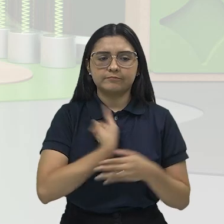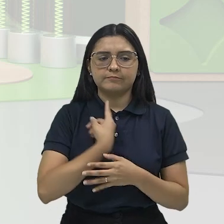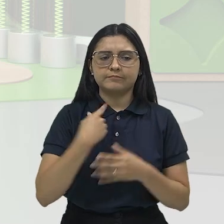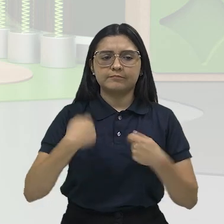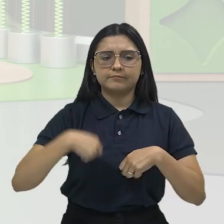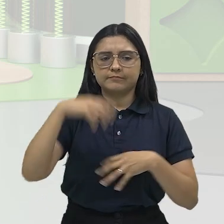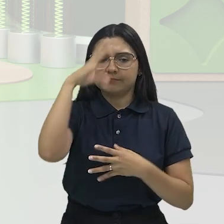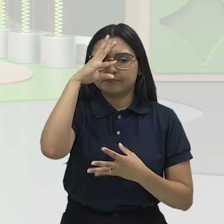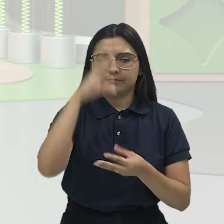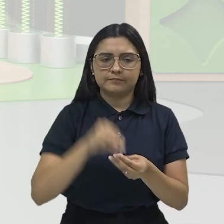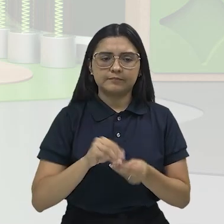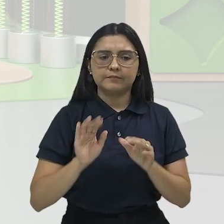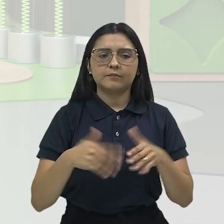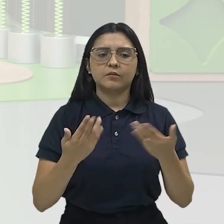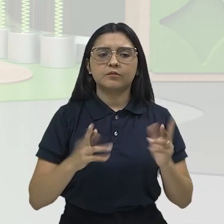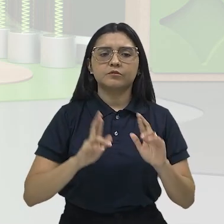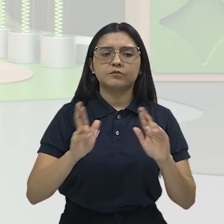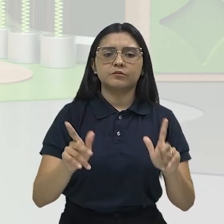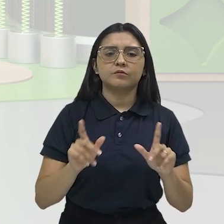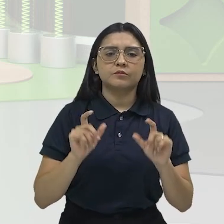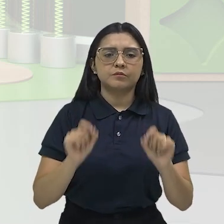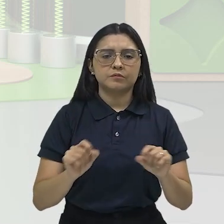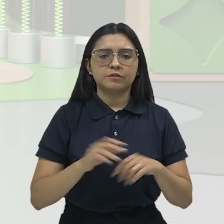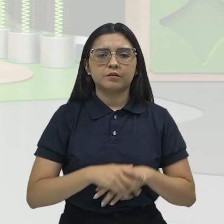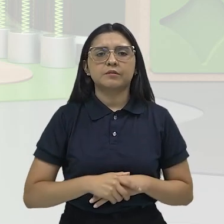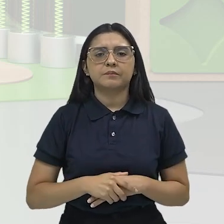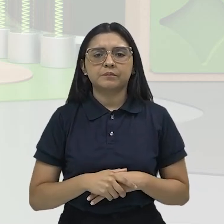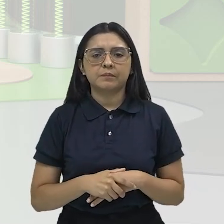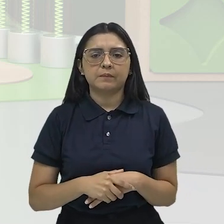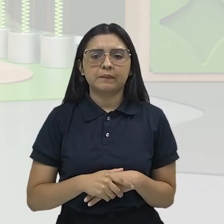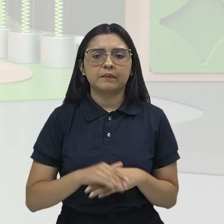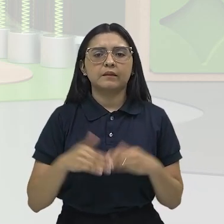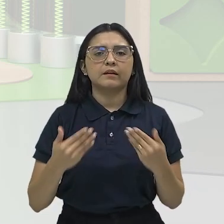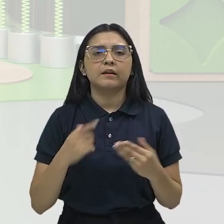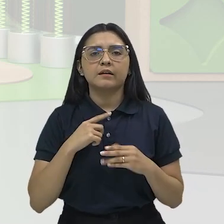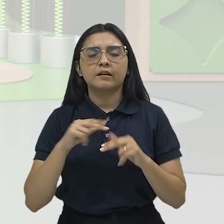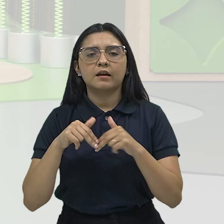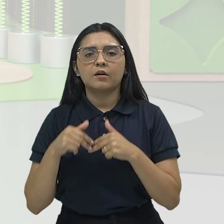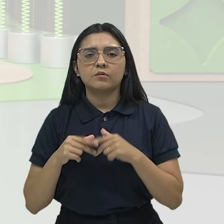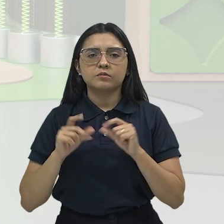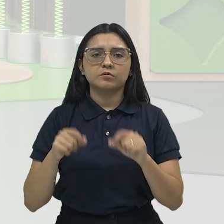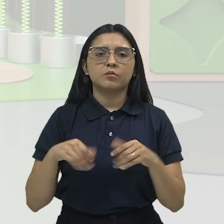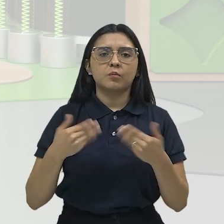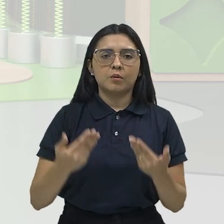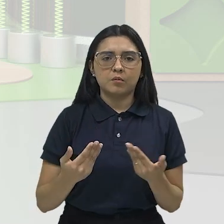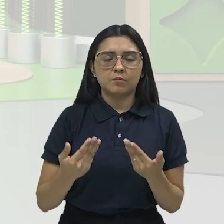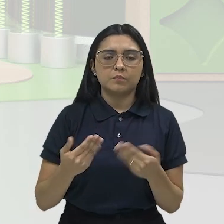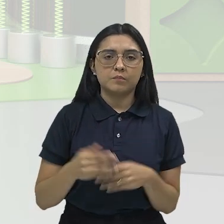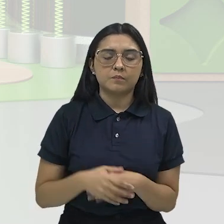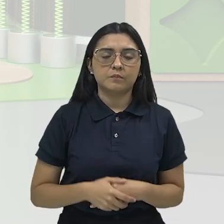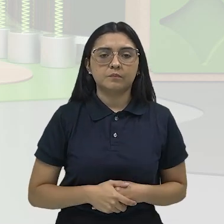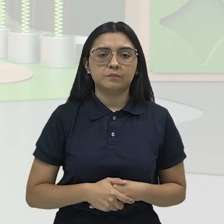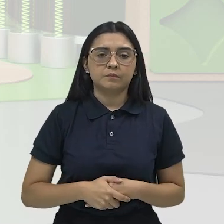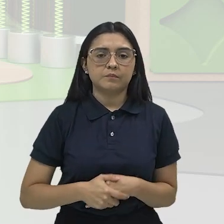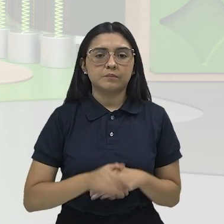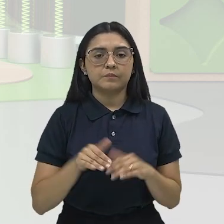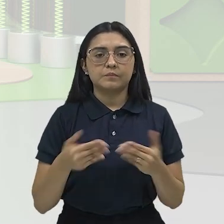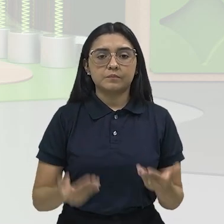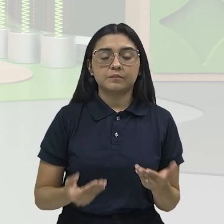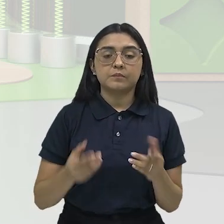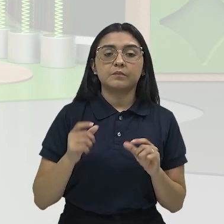entender, né, essa diferença de quem é o vetor, de quem é o causador da doença. E aqui a gente vai ver que o